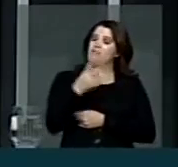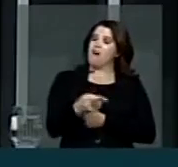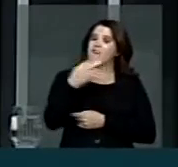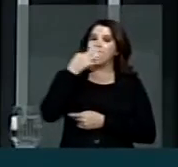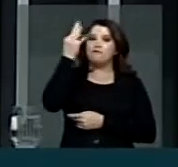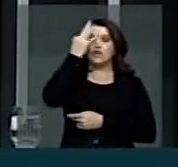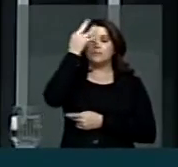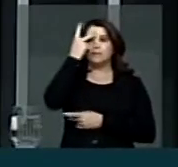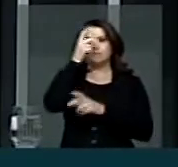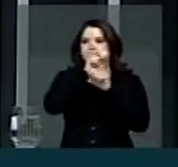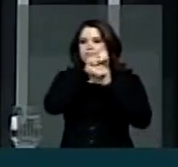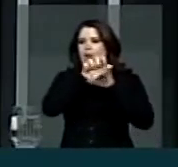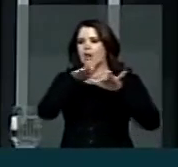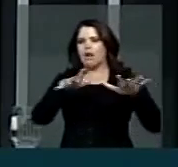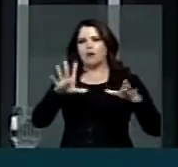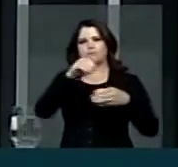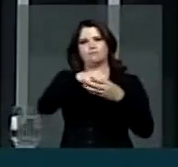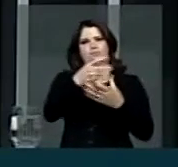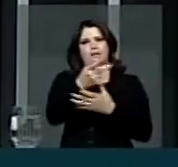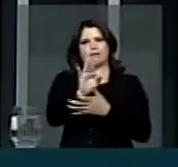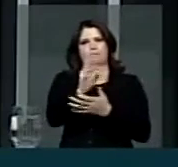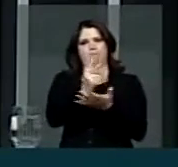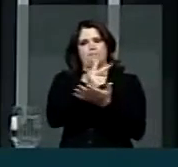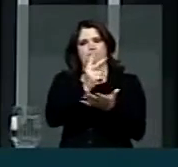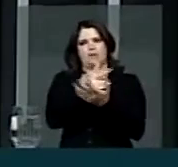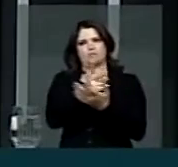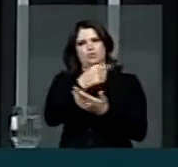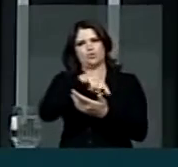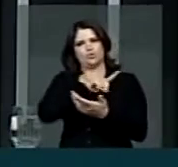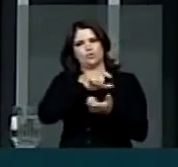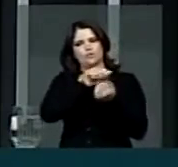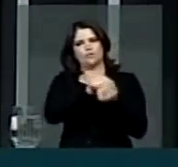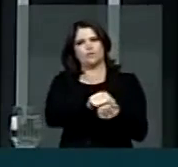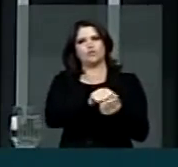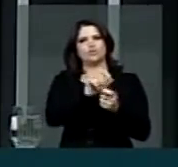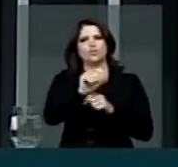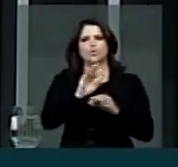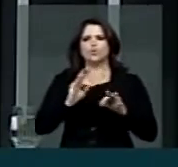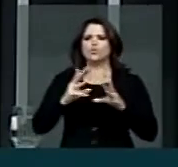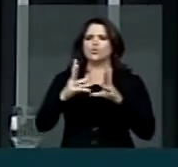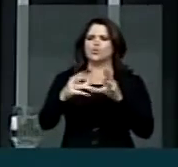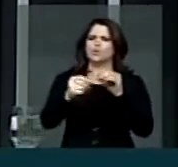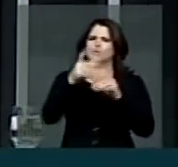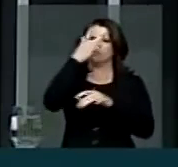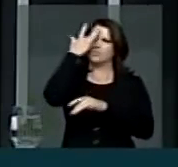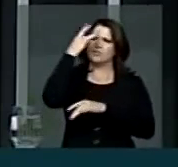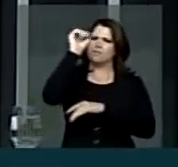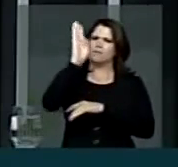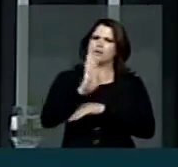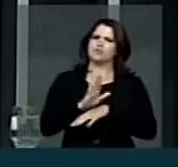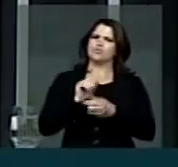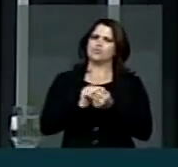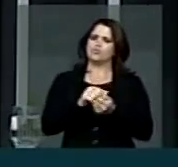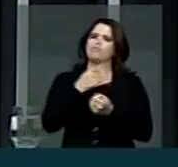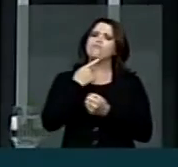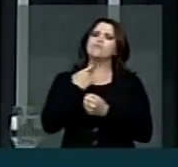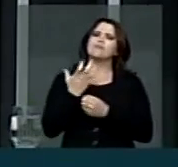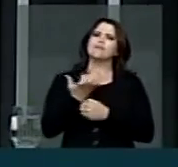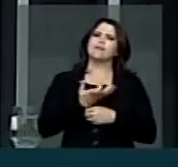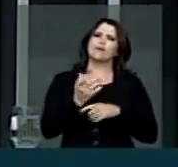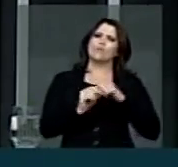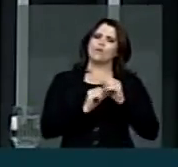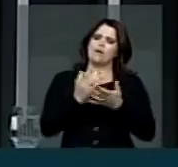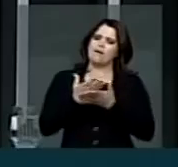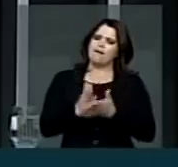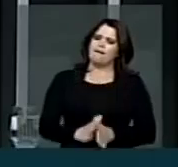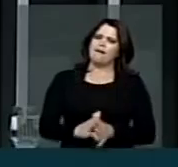filosofia corrente no nosso partido. Estaremos ao lado de todos os brasileiros que quiserem